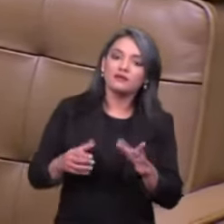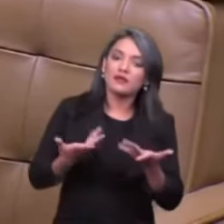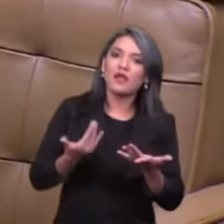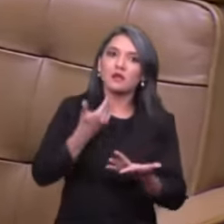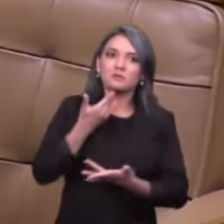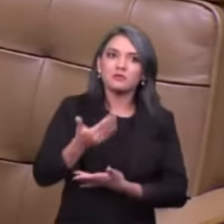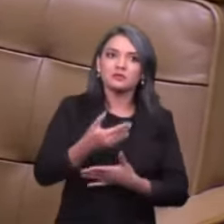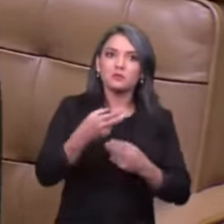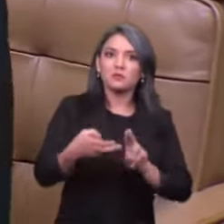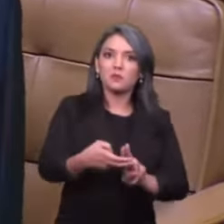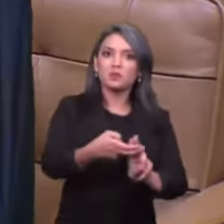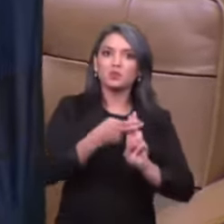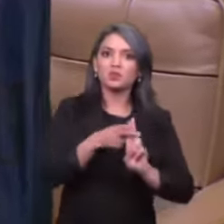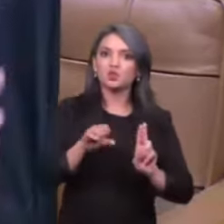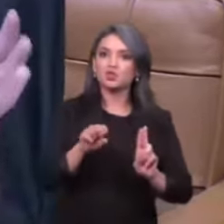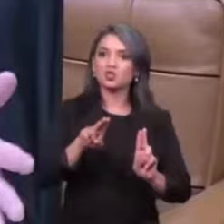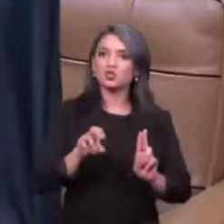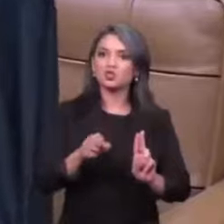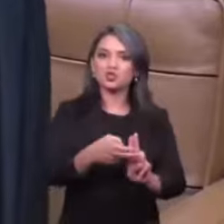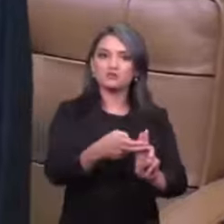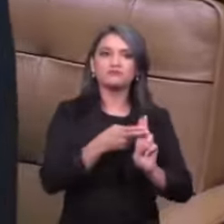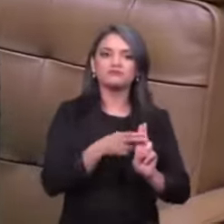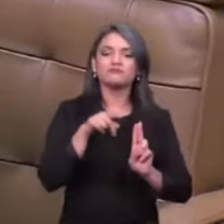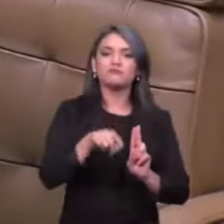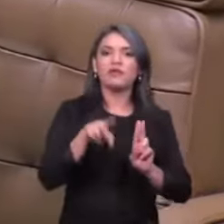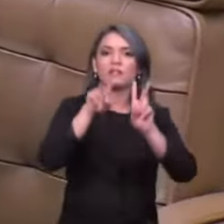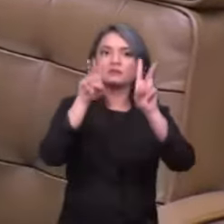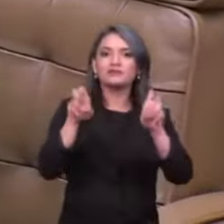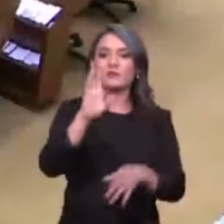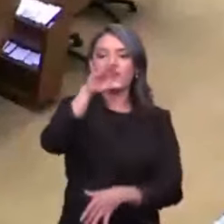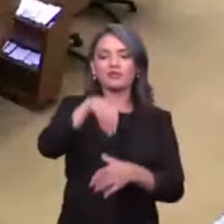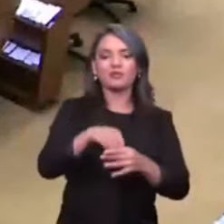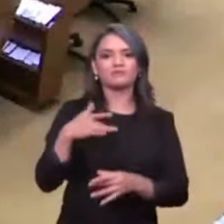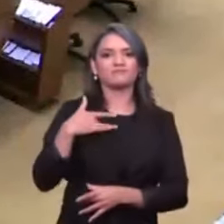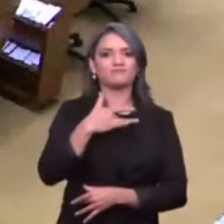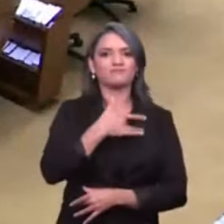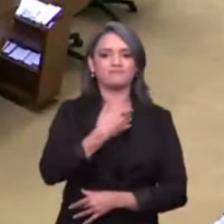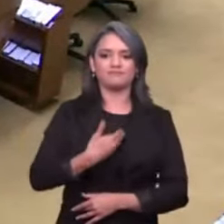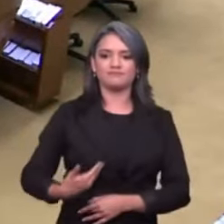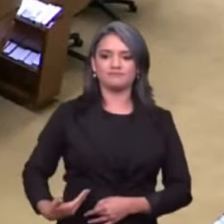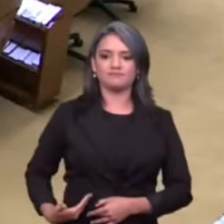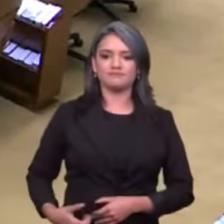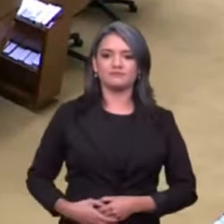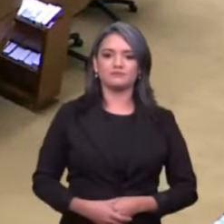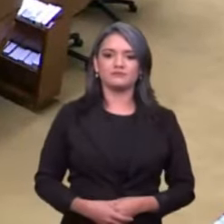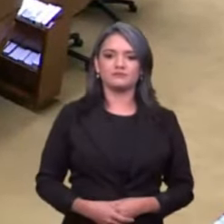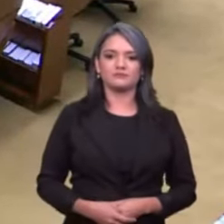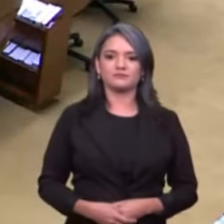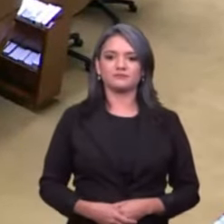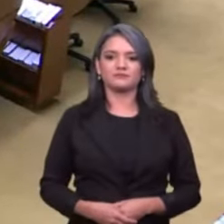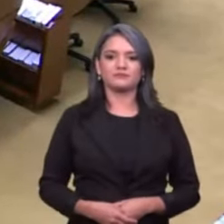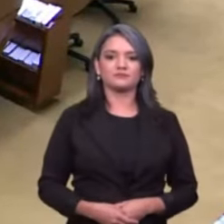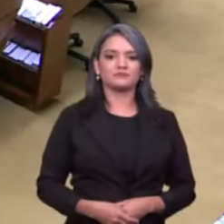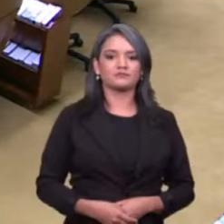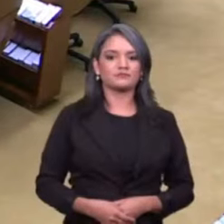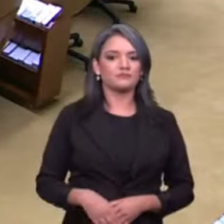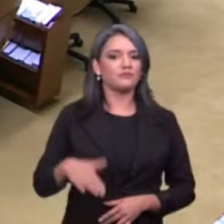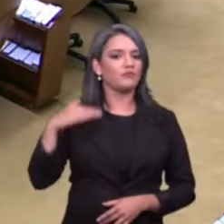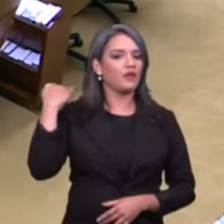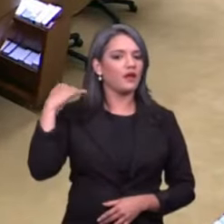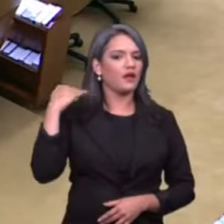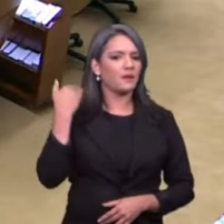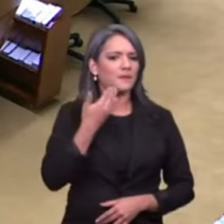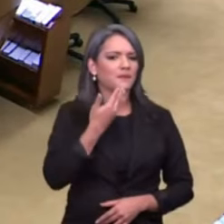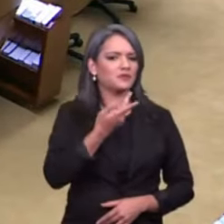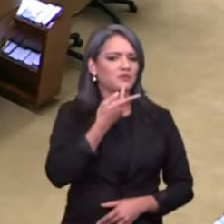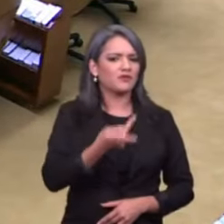o tema no contexto da saúde pública. Ministro André, V. Exª tem a palavra. Desculpe, ministro. Não,